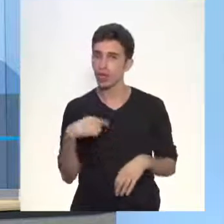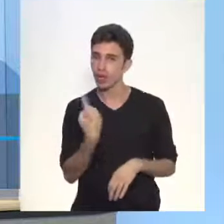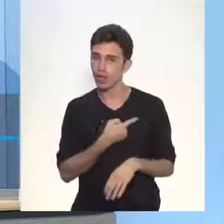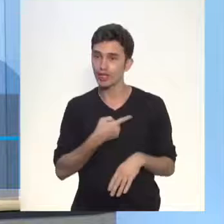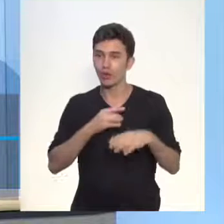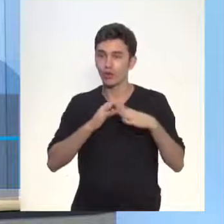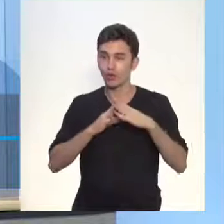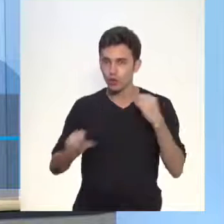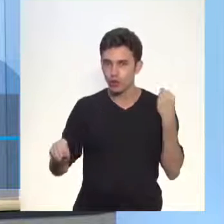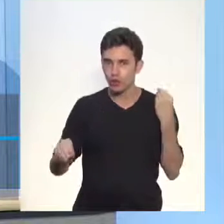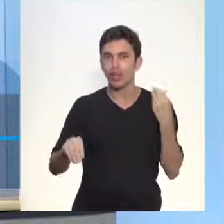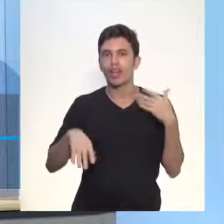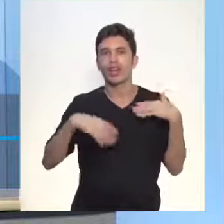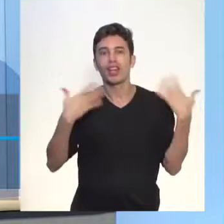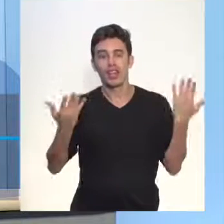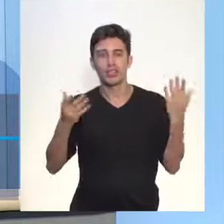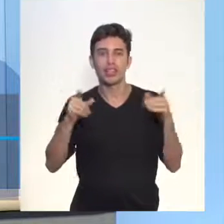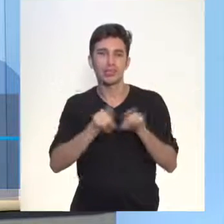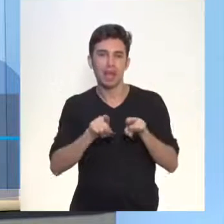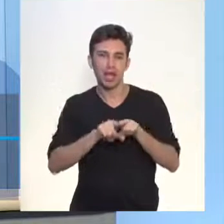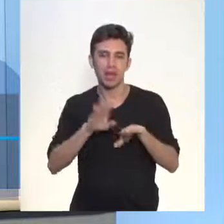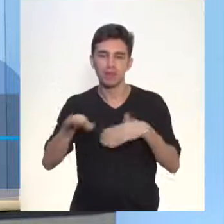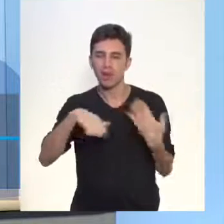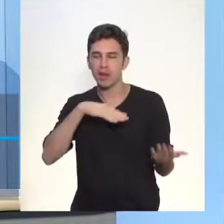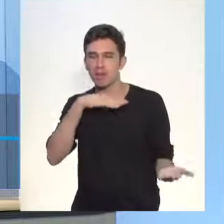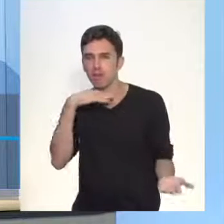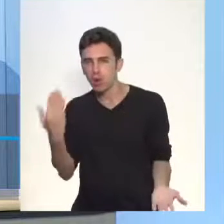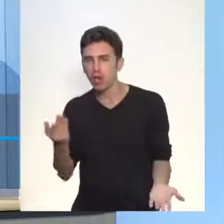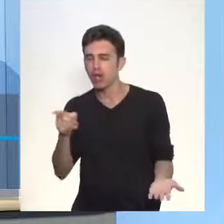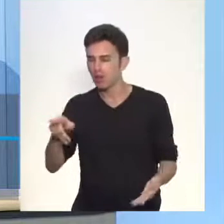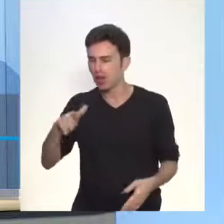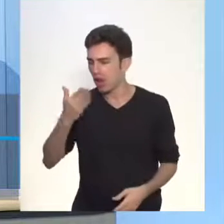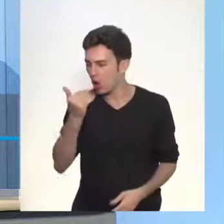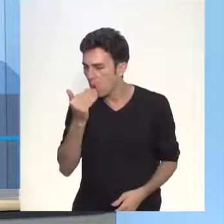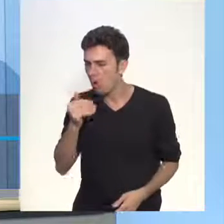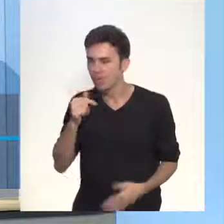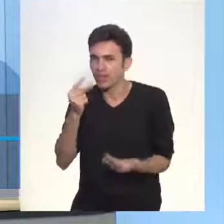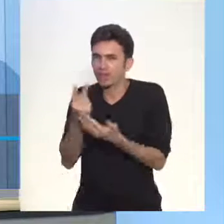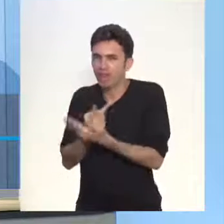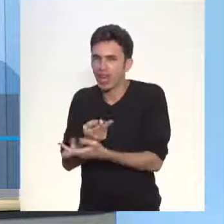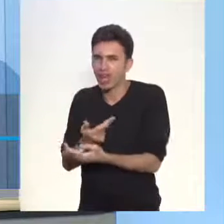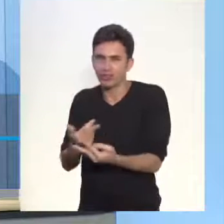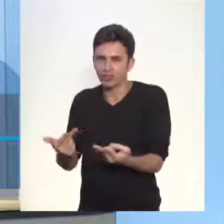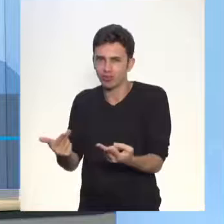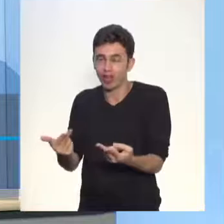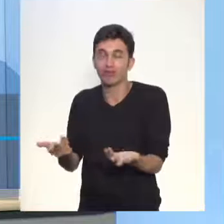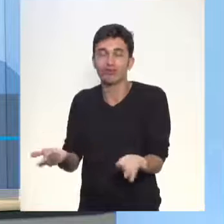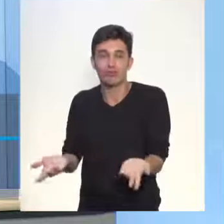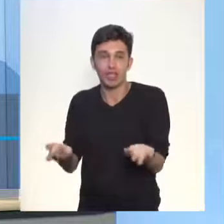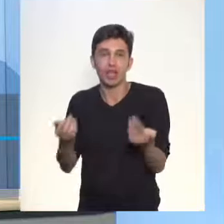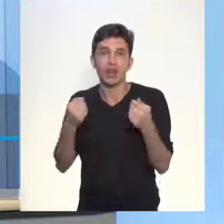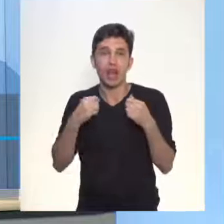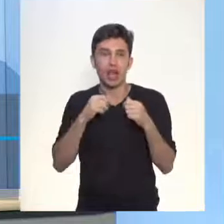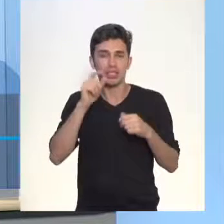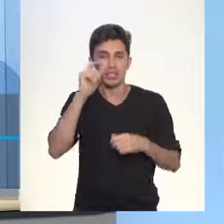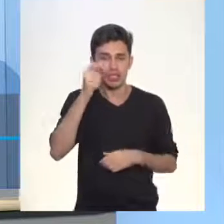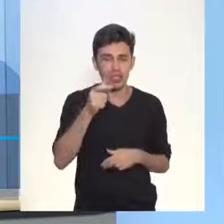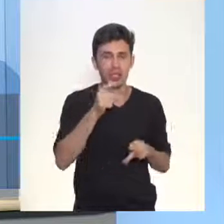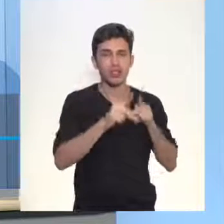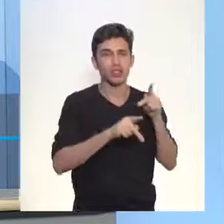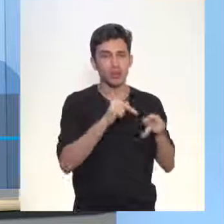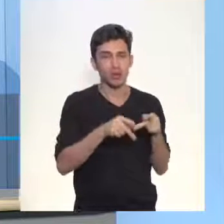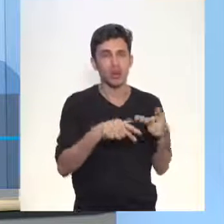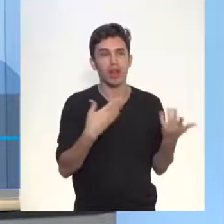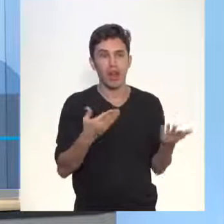acabar aí morrendo nesse contexto de comer algo impróprio. Então, nesse contexto, o interesse público para as pessoas que